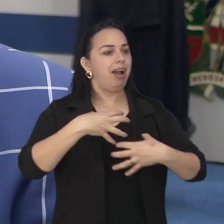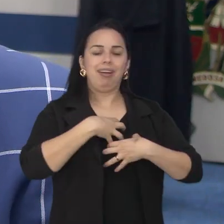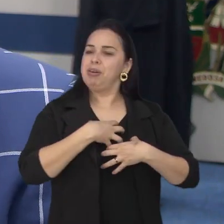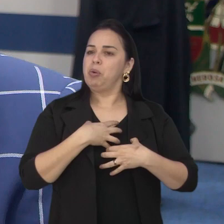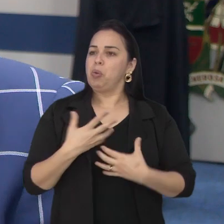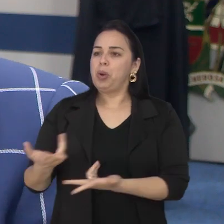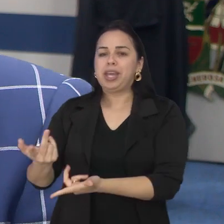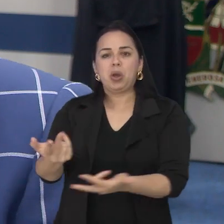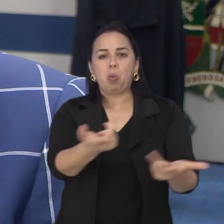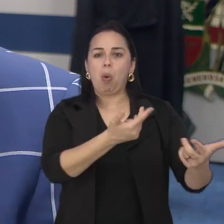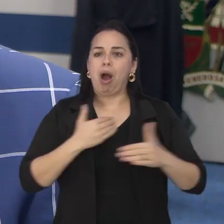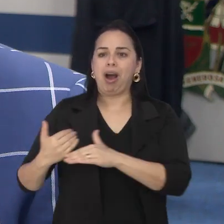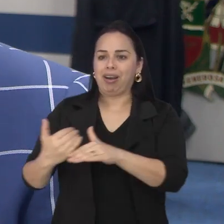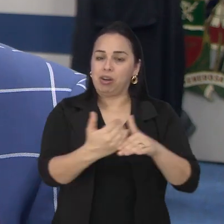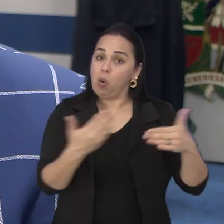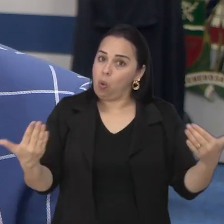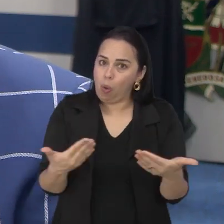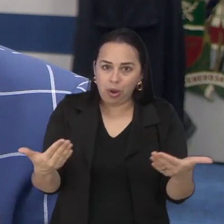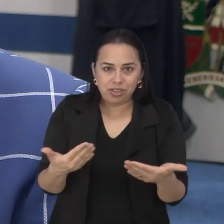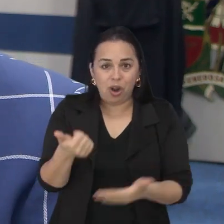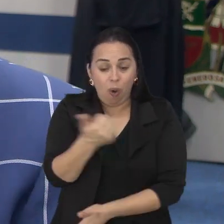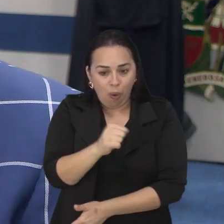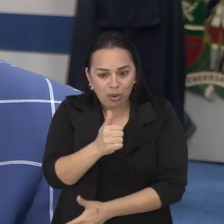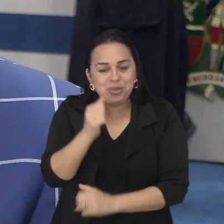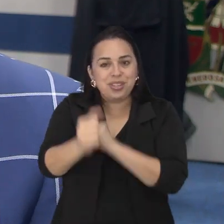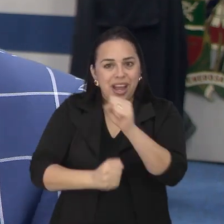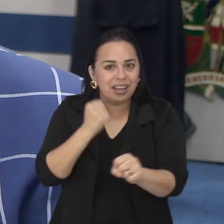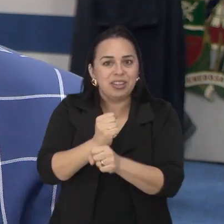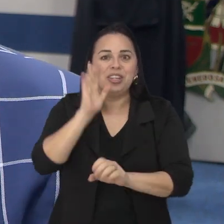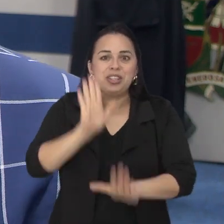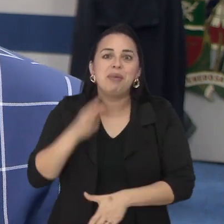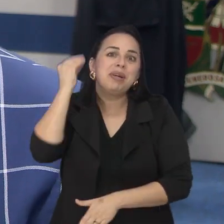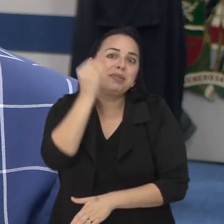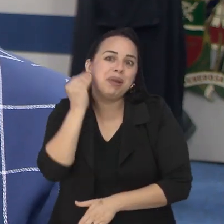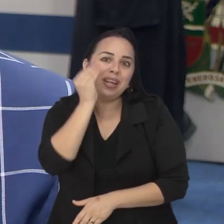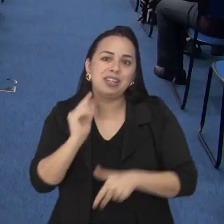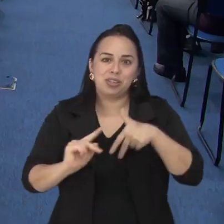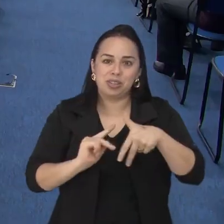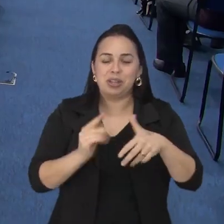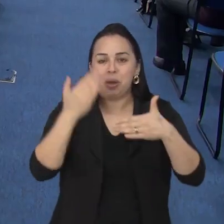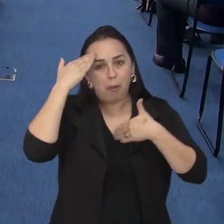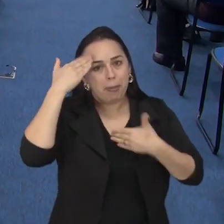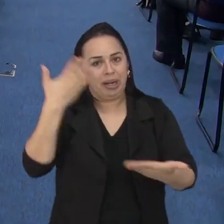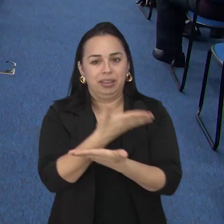sentindo joseense. Hoje, então, nem se fala com esse título. Muito obrigado.